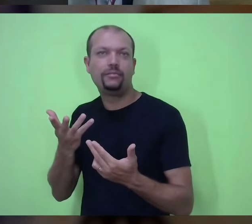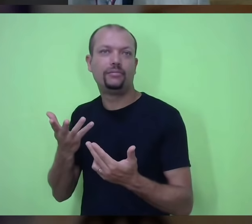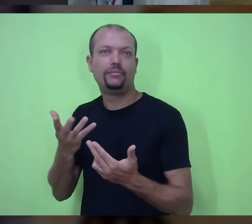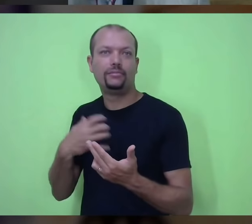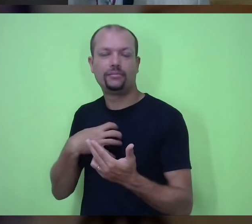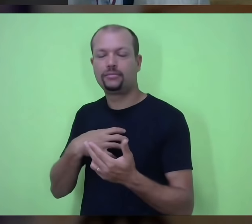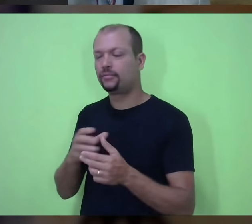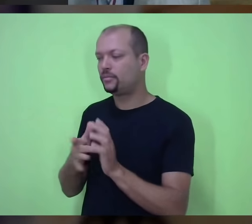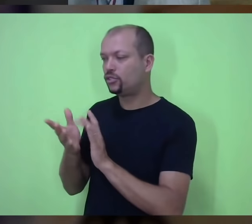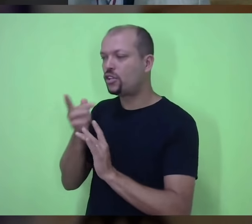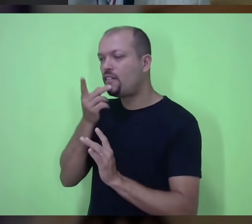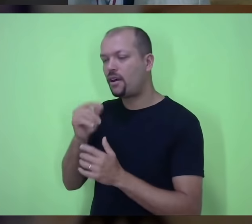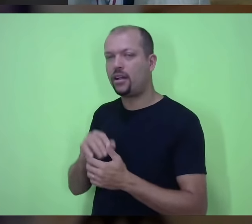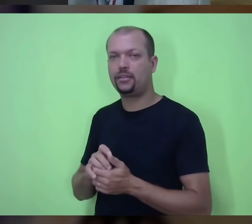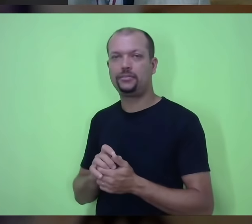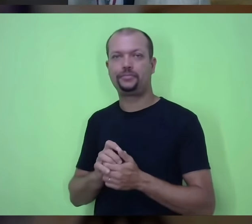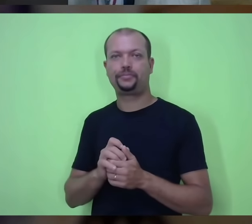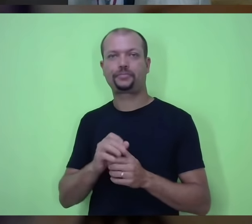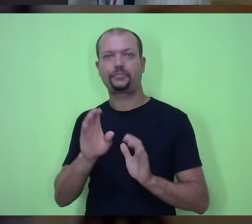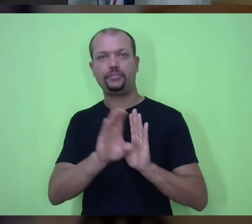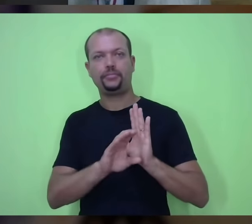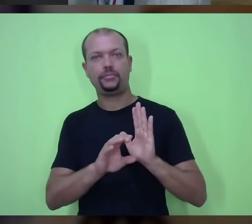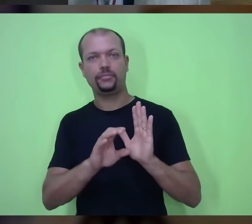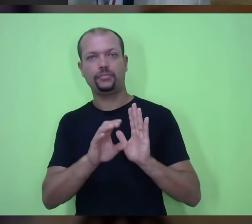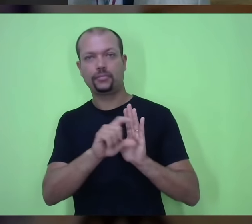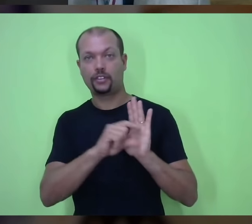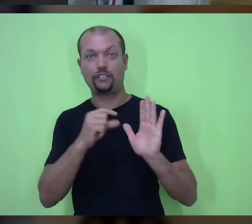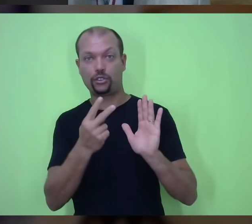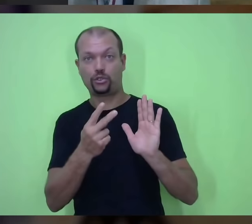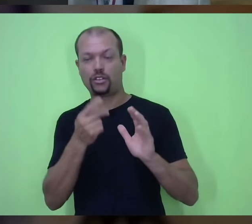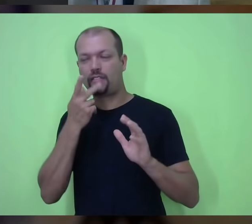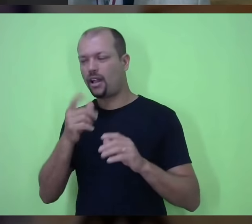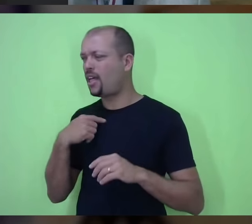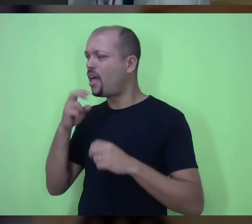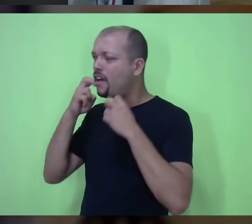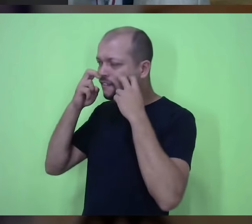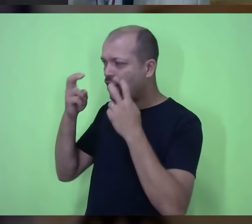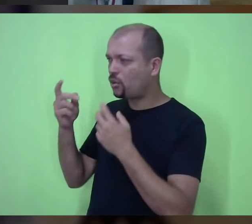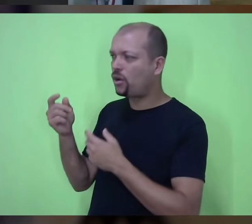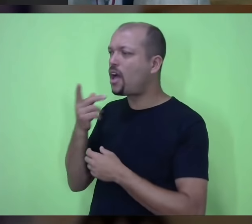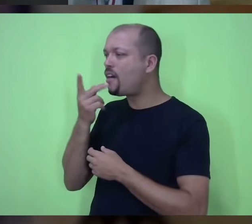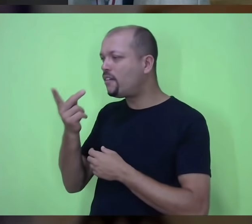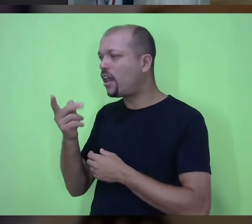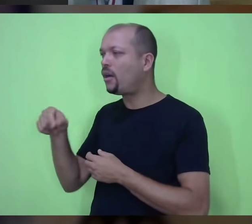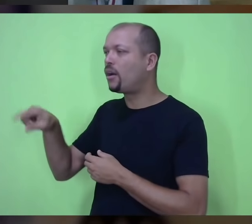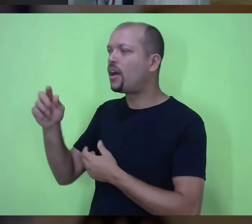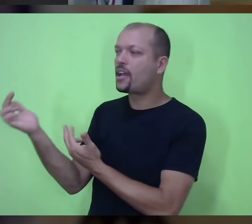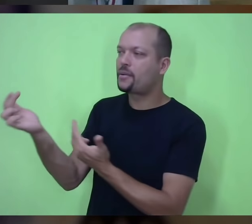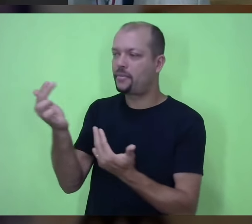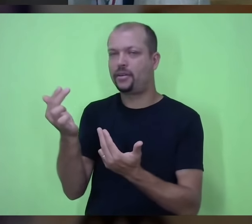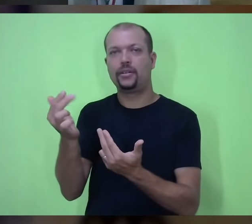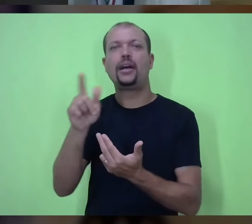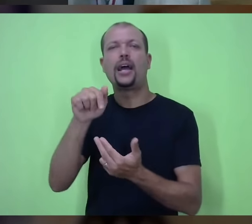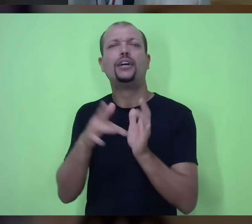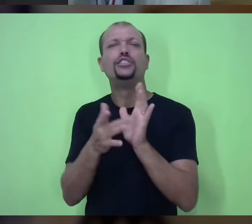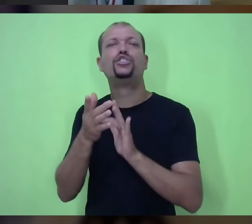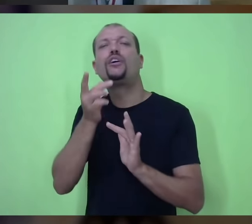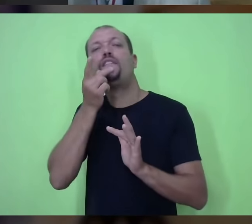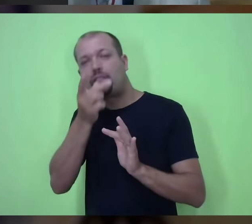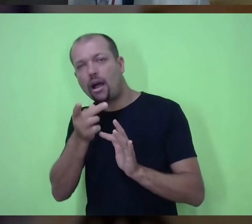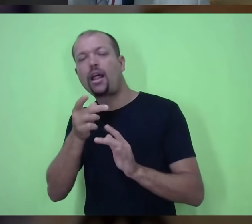assim, e que ele não se envergonha de lhes chamar irmãos. Então, vamos dizer, é o